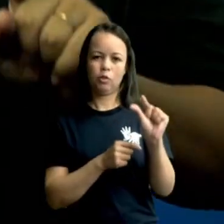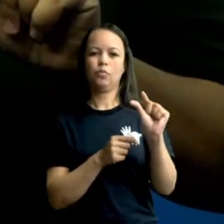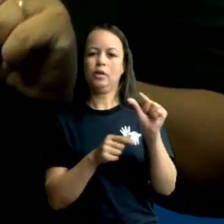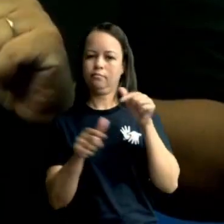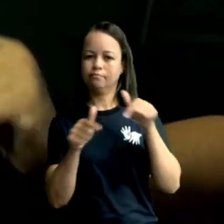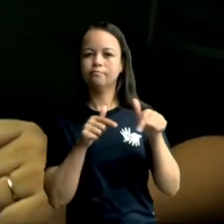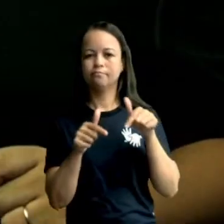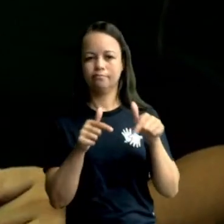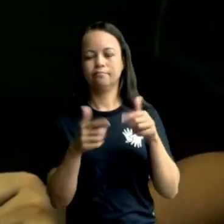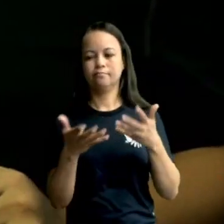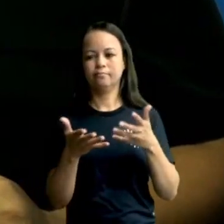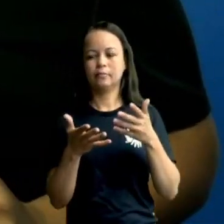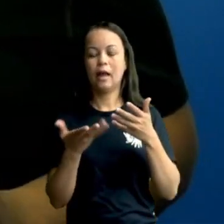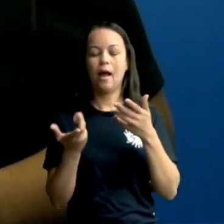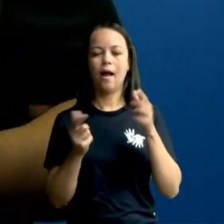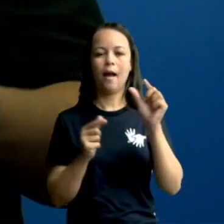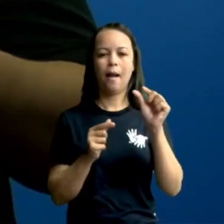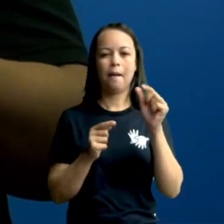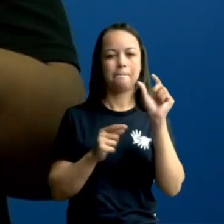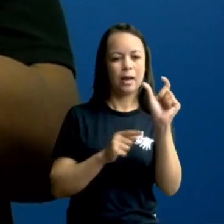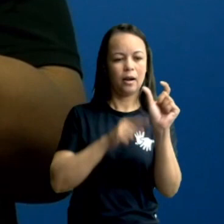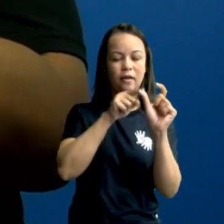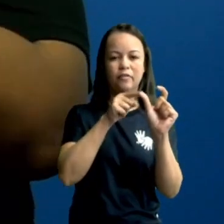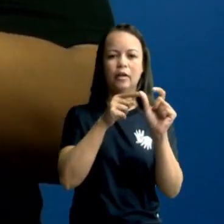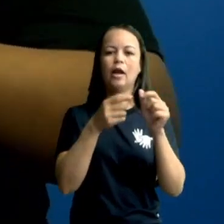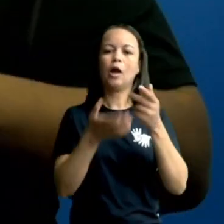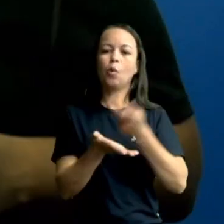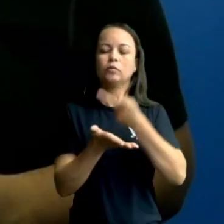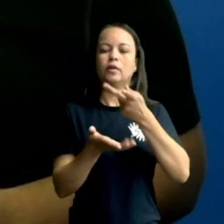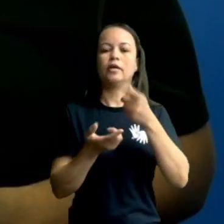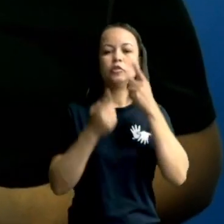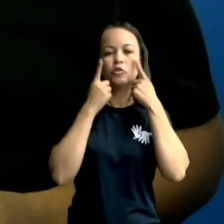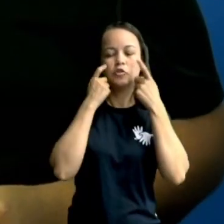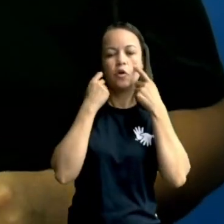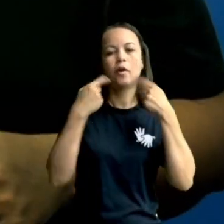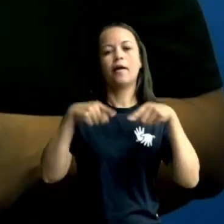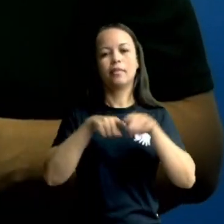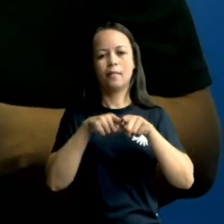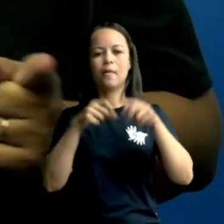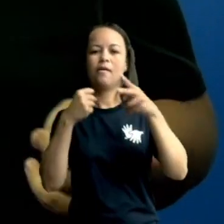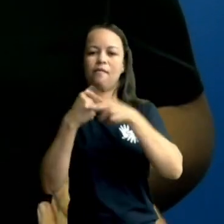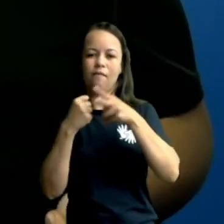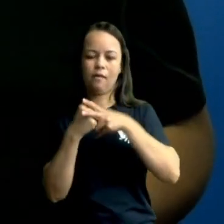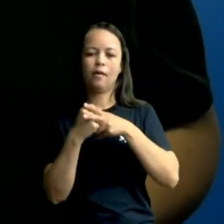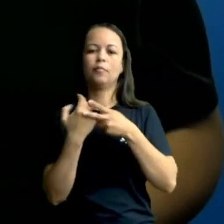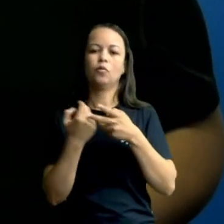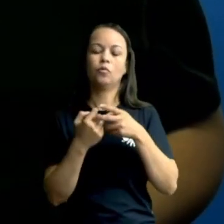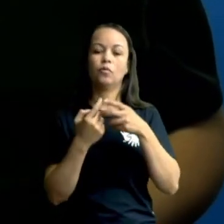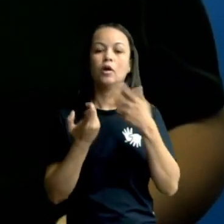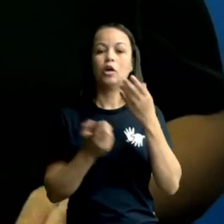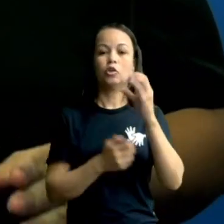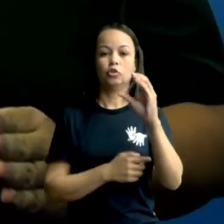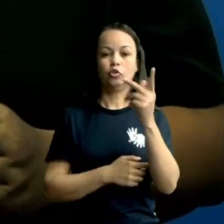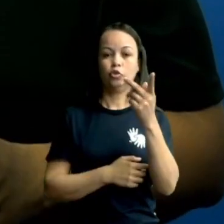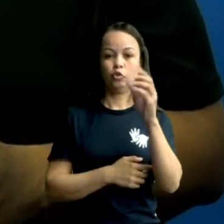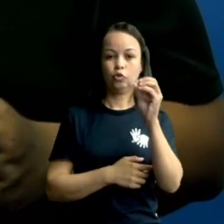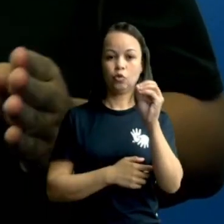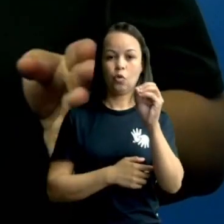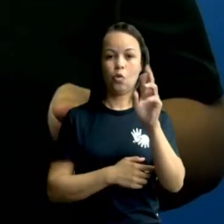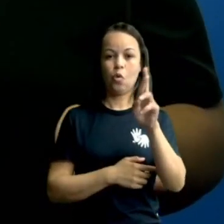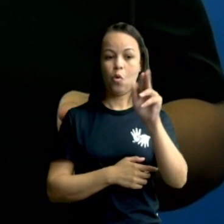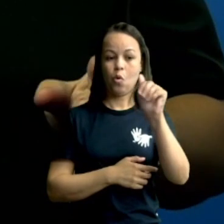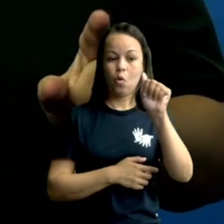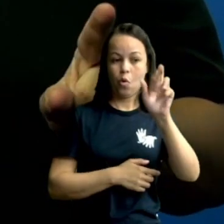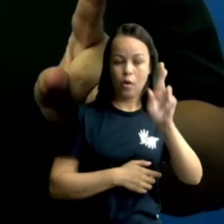palavra. O mesmo acontece com chorar. Chorar é um verbo, né? E choro, né,